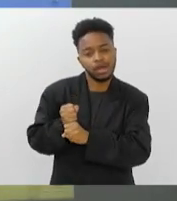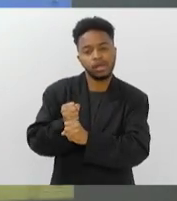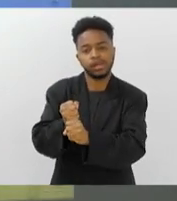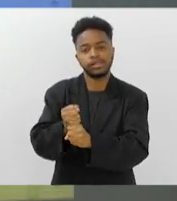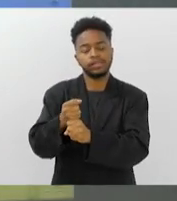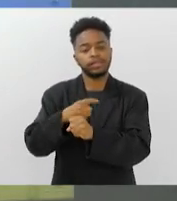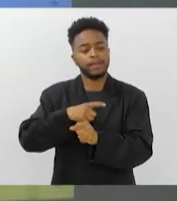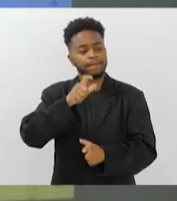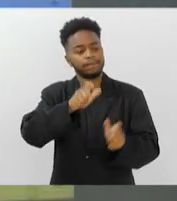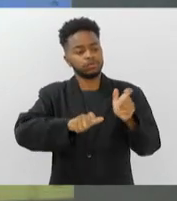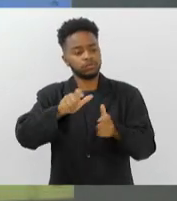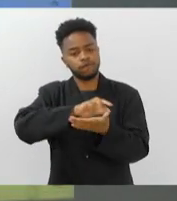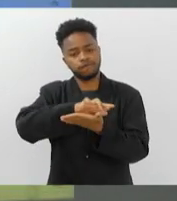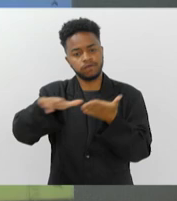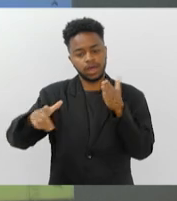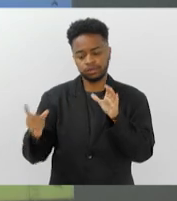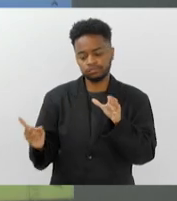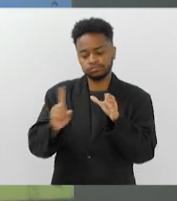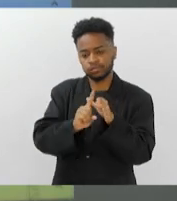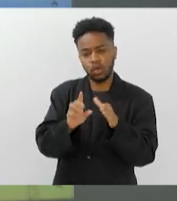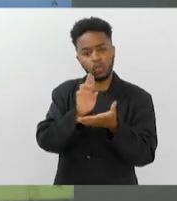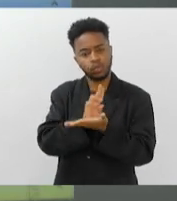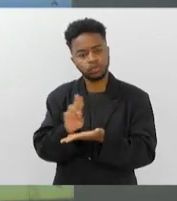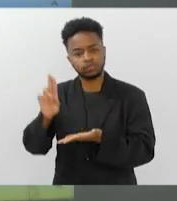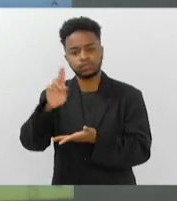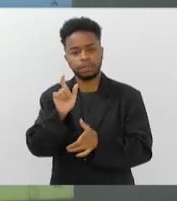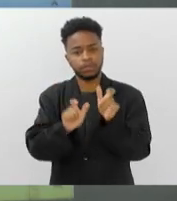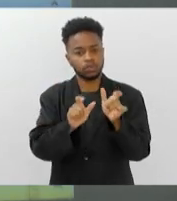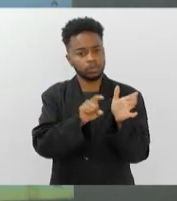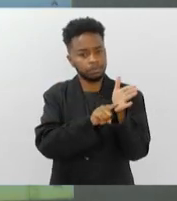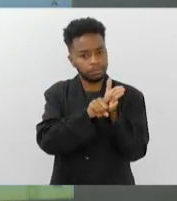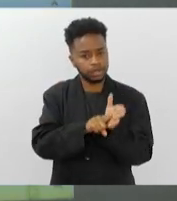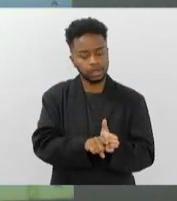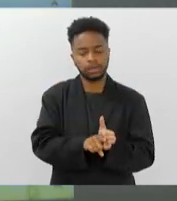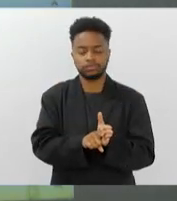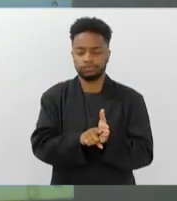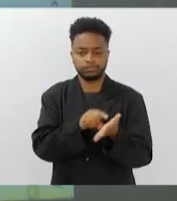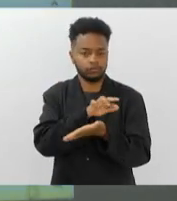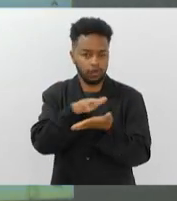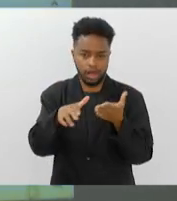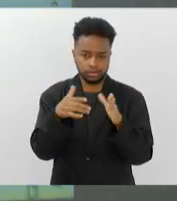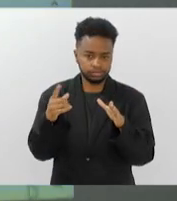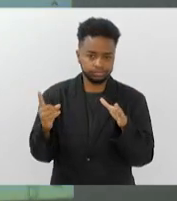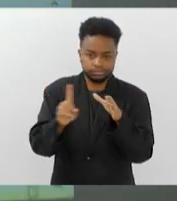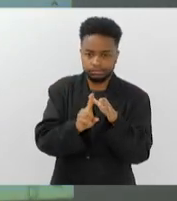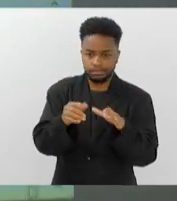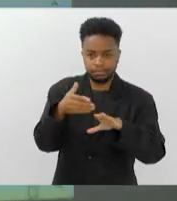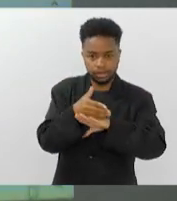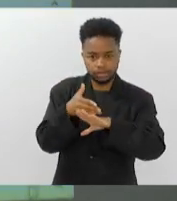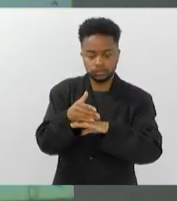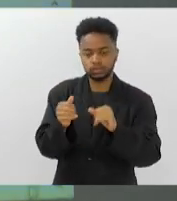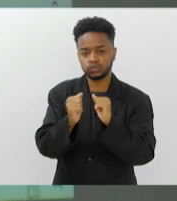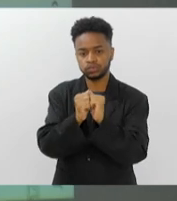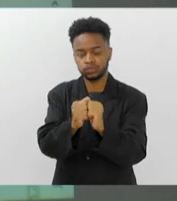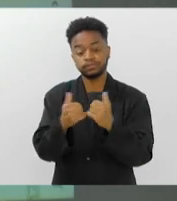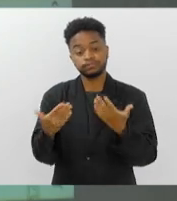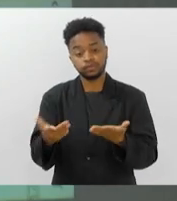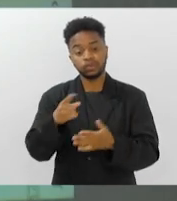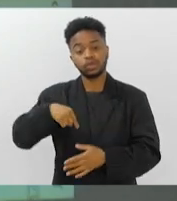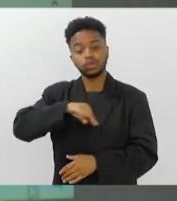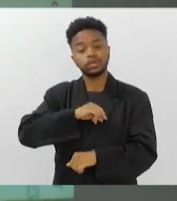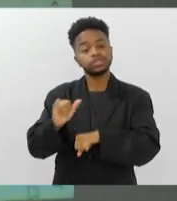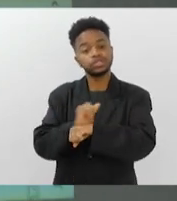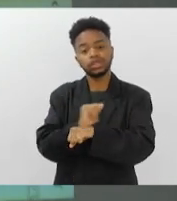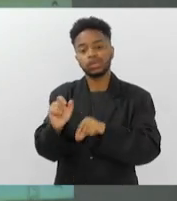organização da sociedade civil Universidade pesquisadores E então a gente tem como estratégia da